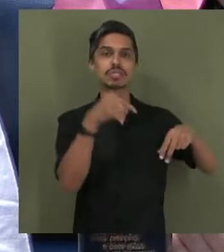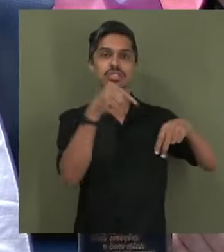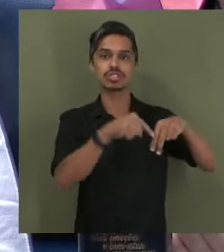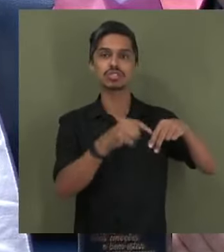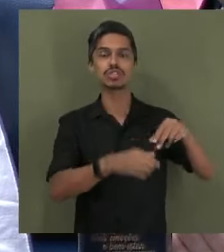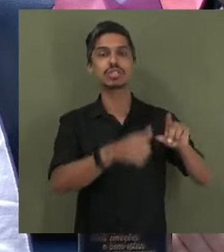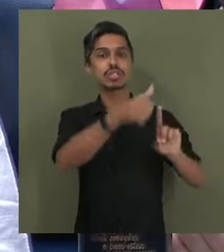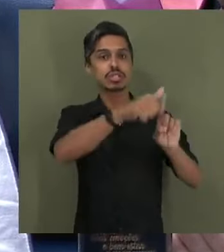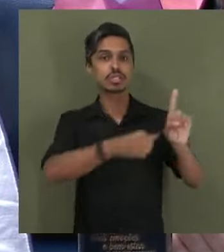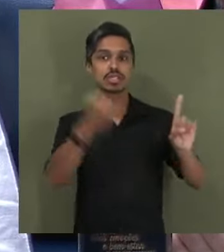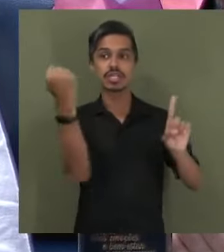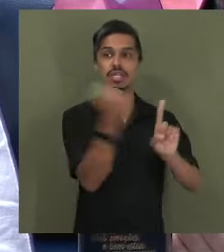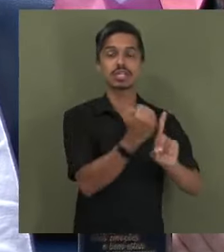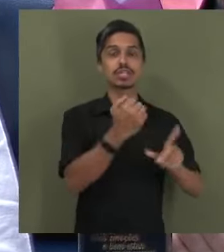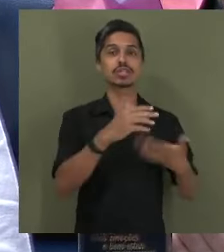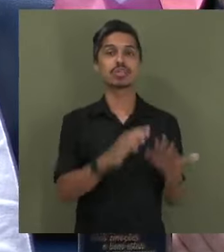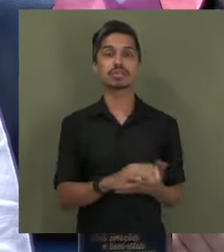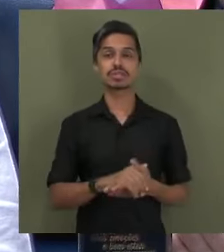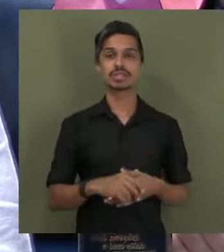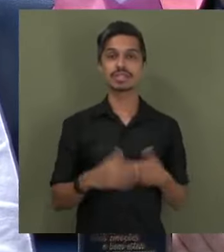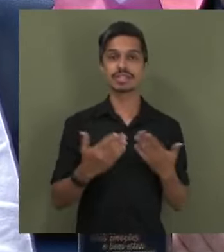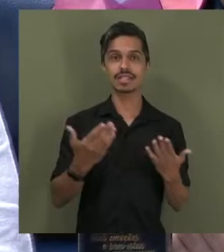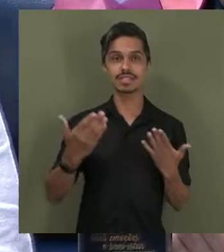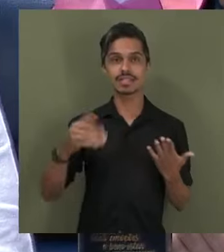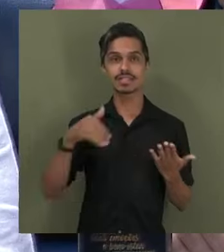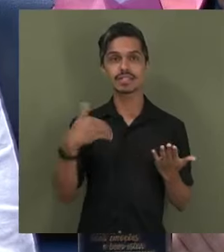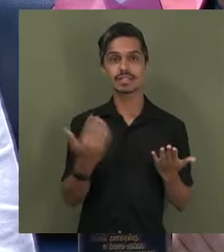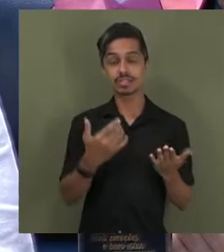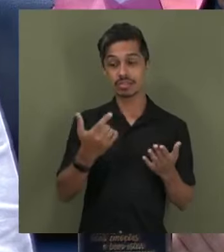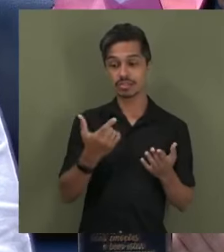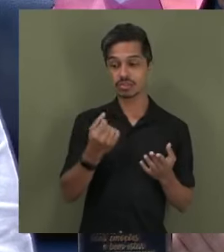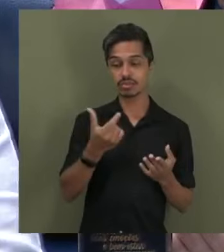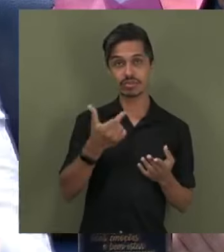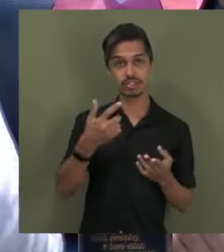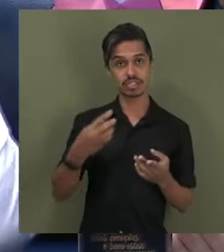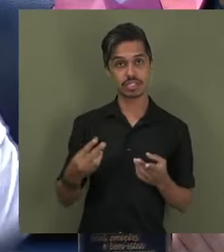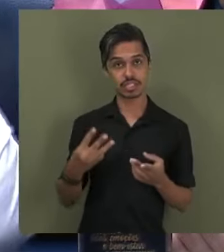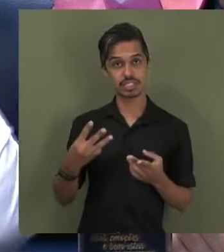aprovando, na verdade, a Lei 14.717 de 2023.